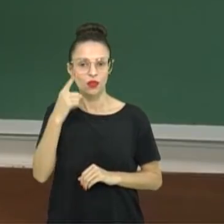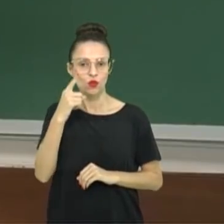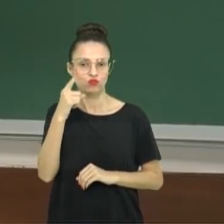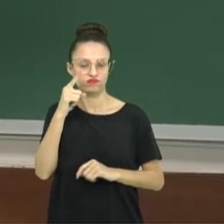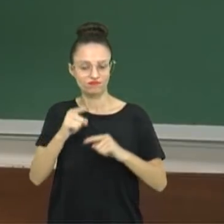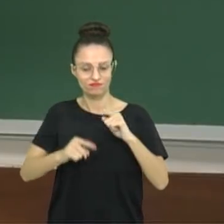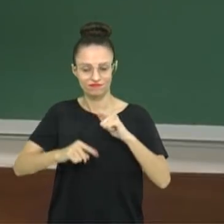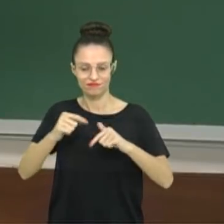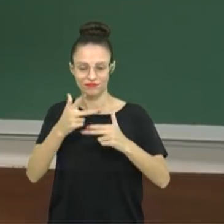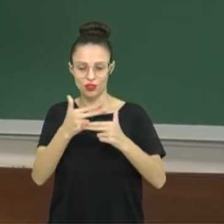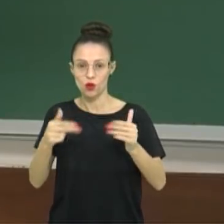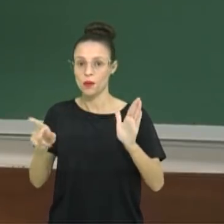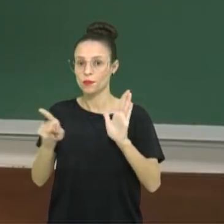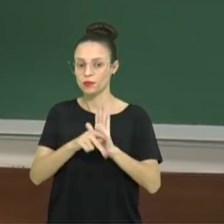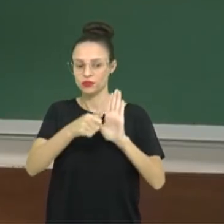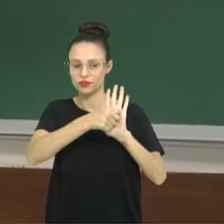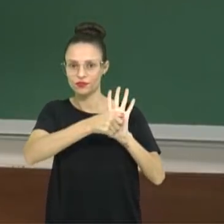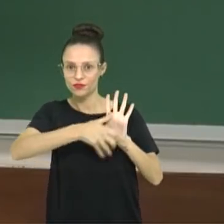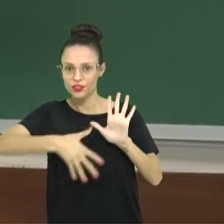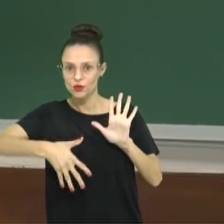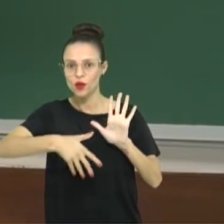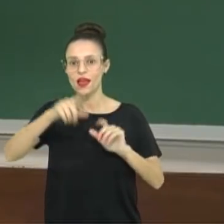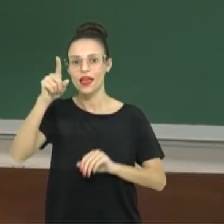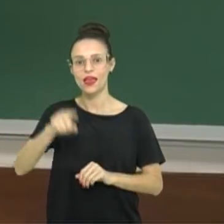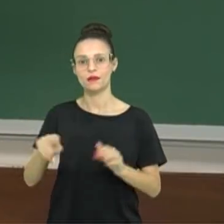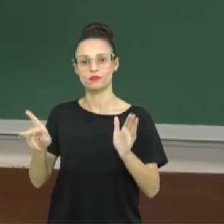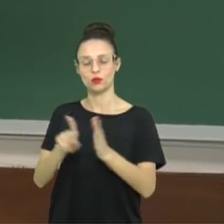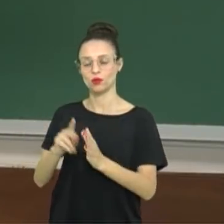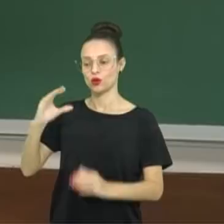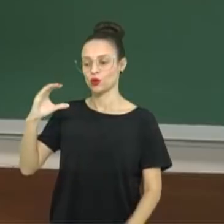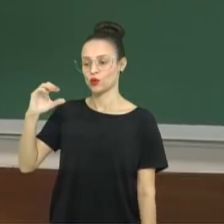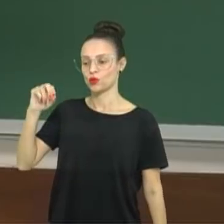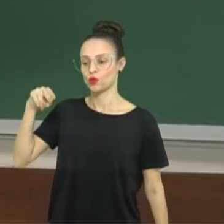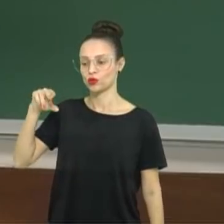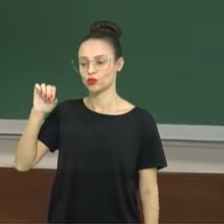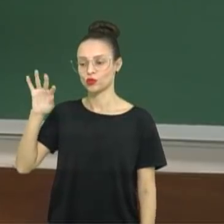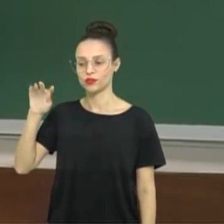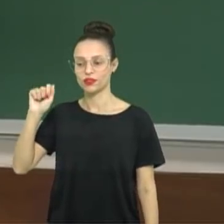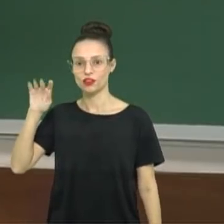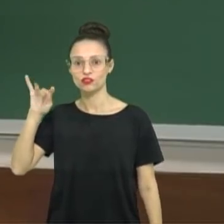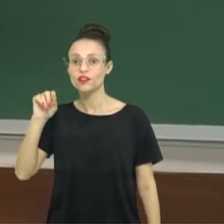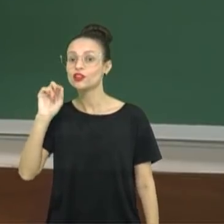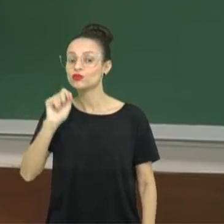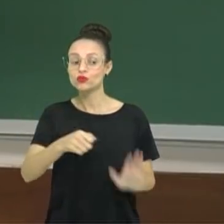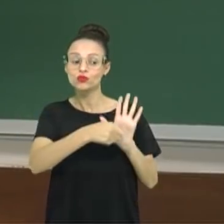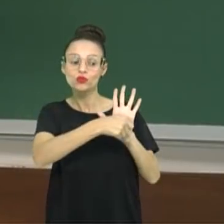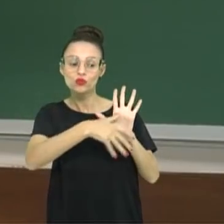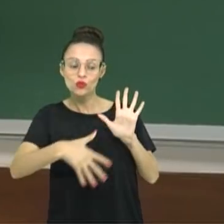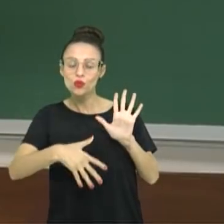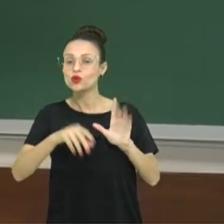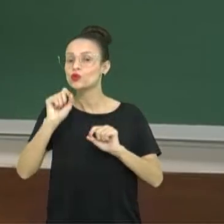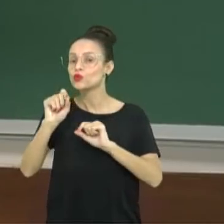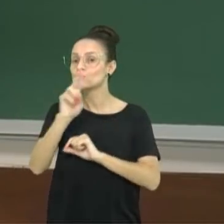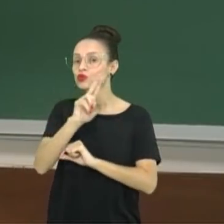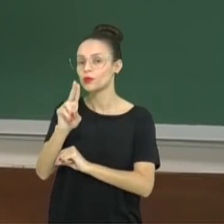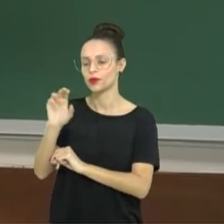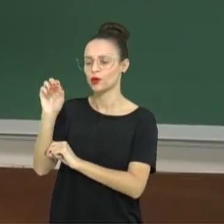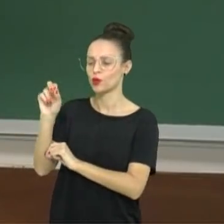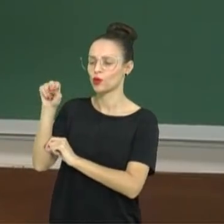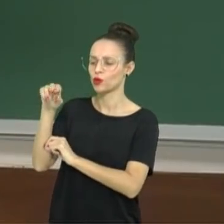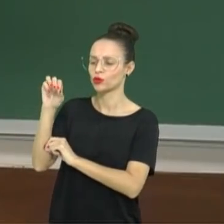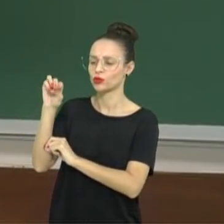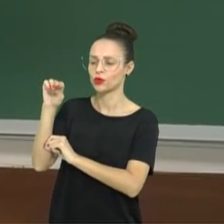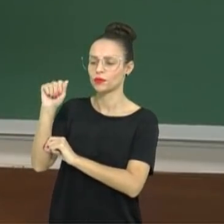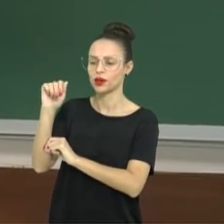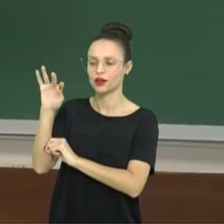recurso de figura de linguagem que é de uma linguagem conotativa. É uma figura de linguagem chamada onomatopeia, que eu sei que você